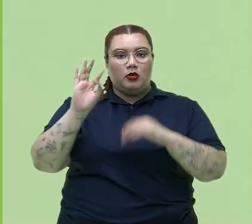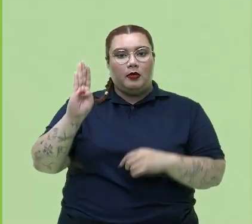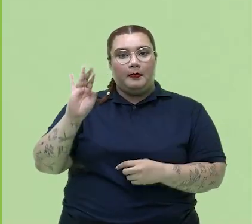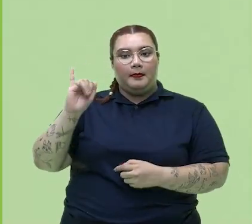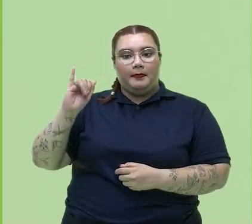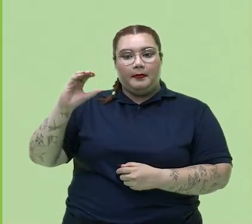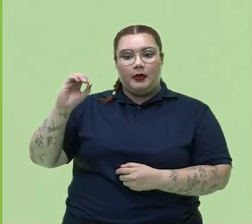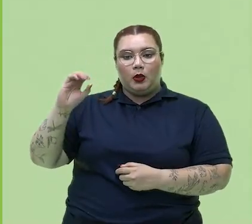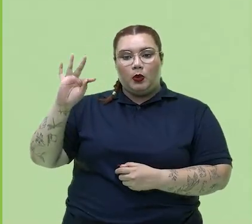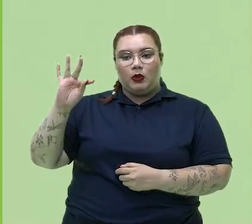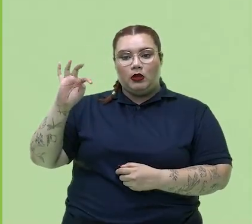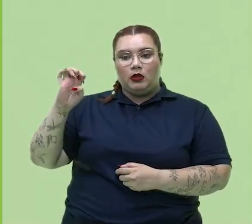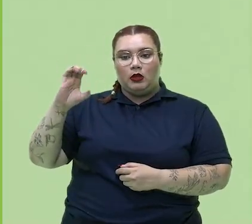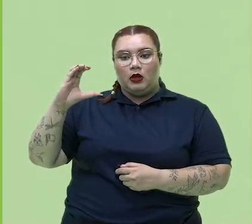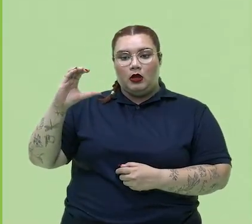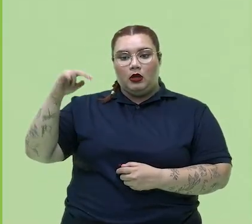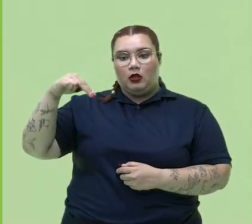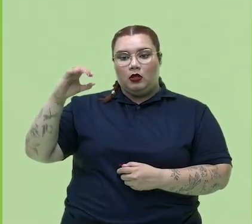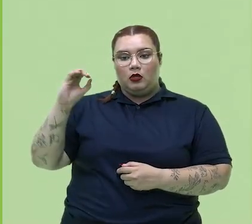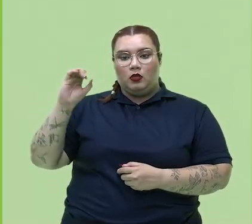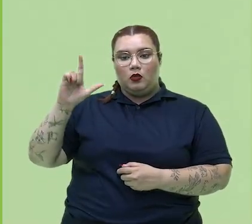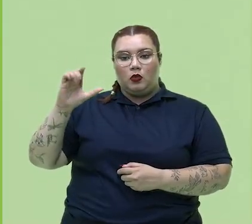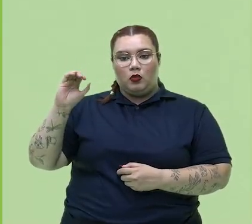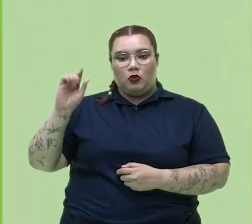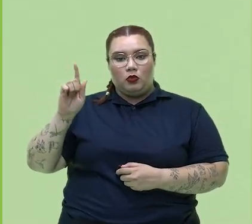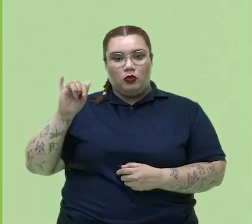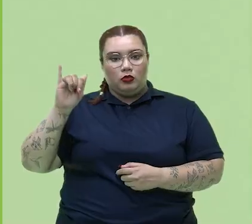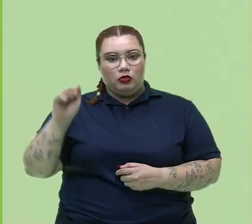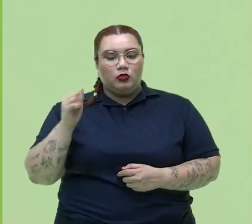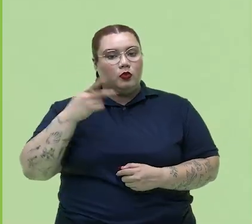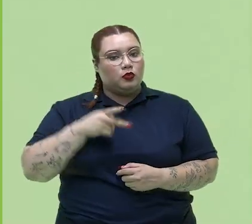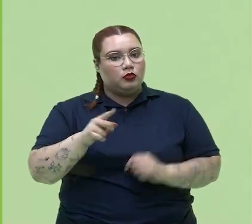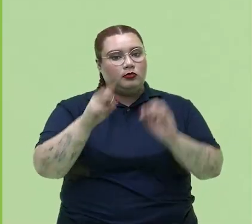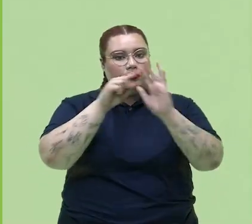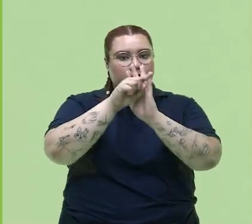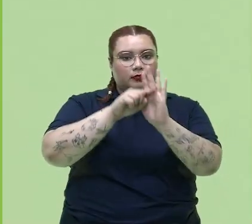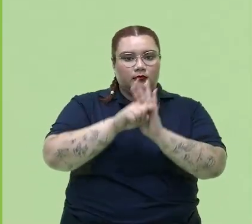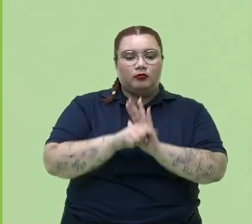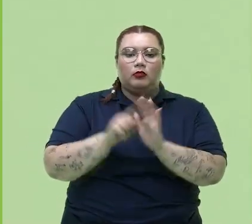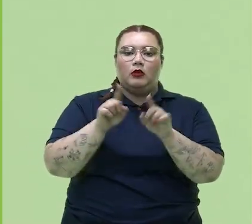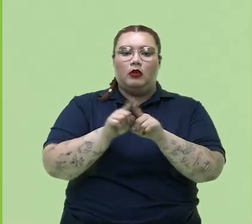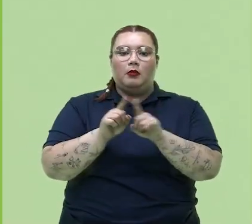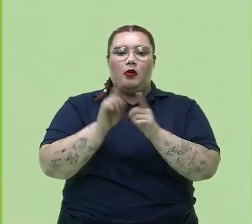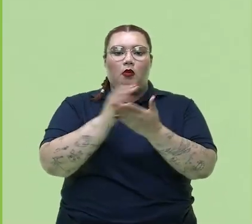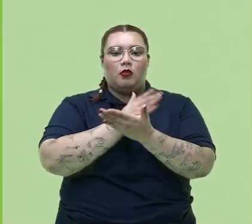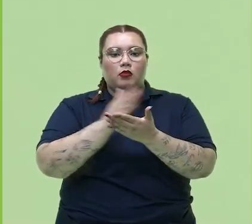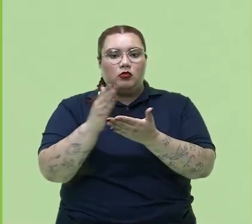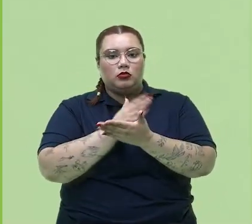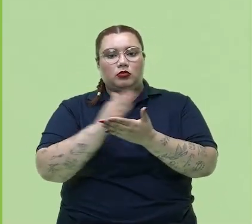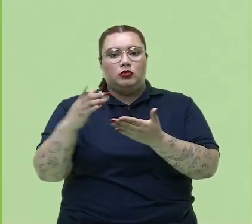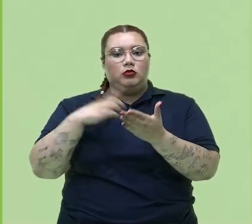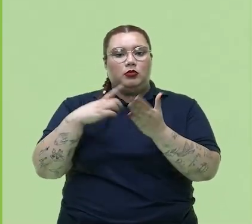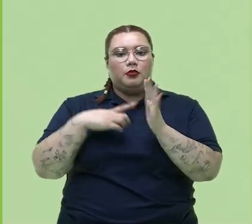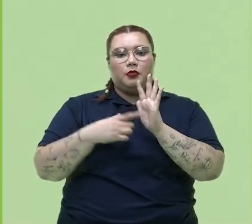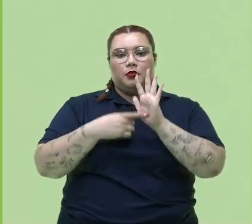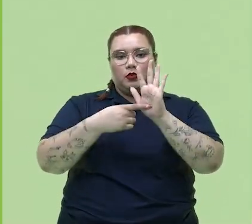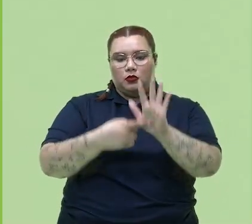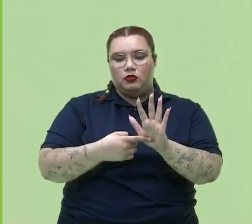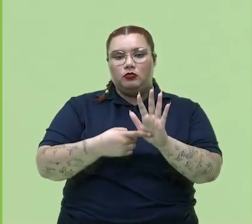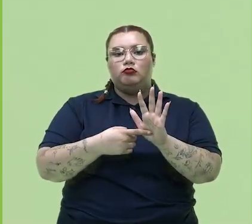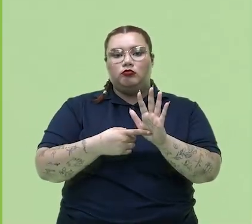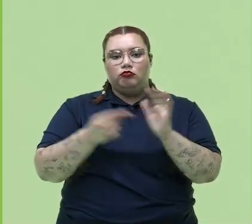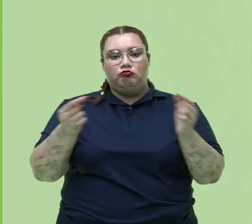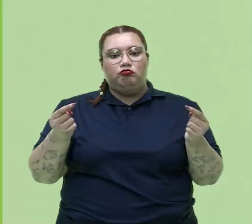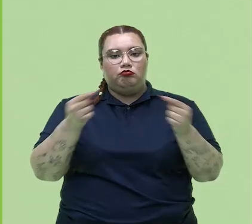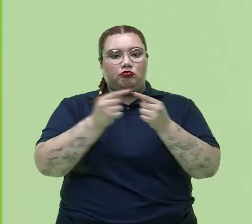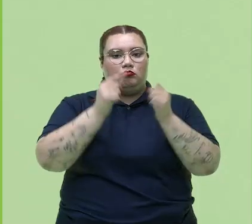muito potencial, ainda em fase de investigação, e alguns que atualmente já aparecem na mídia como resultado